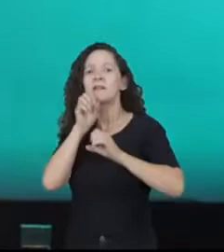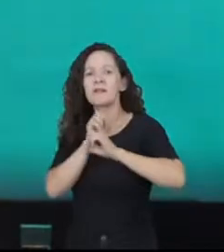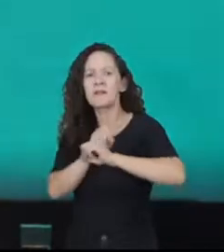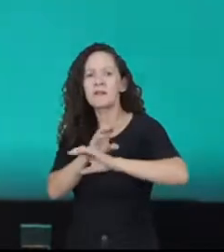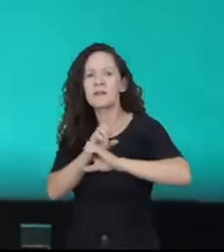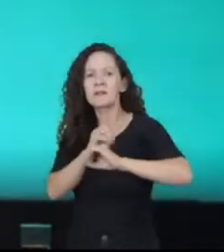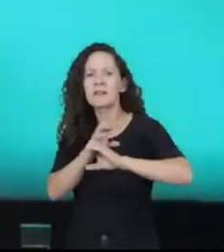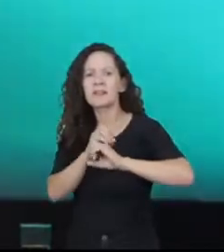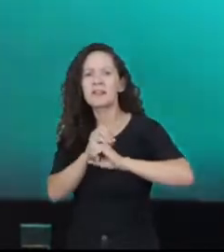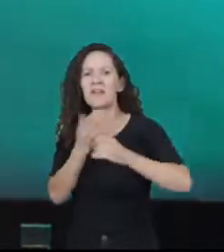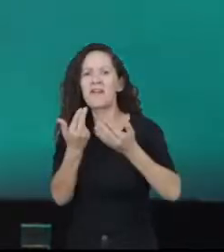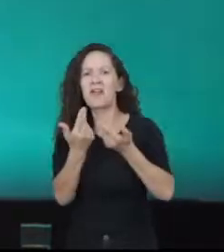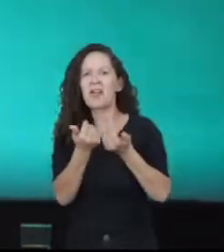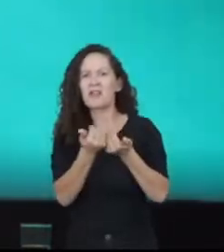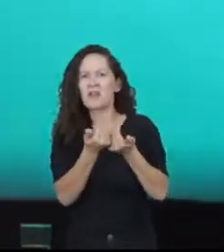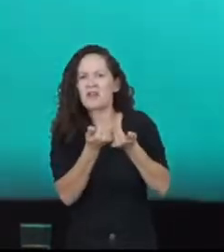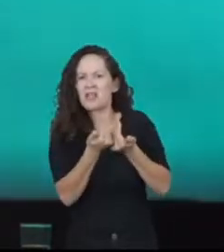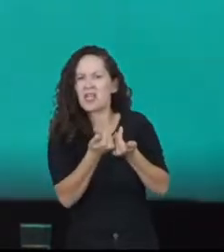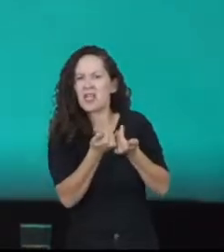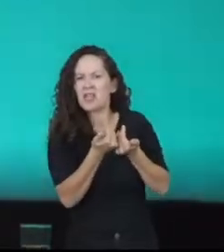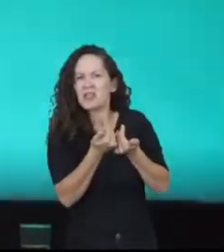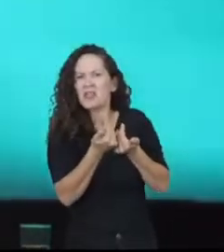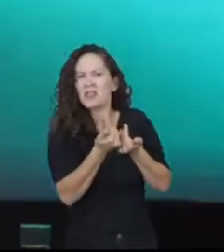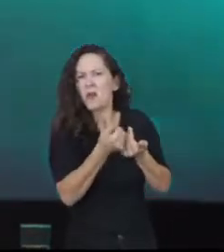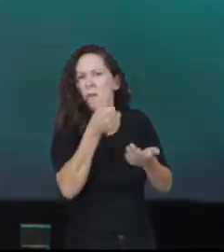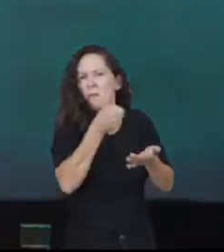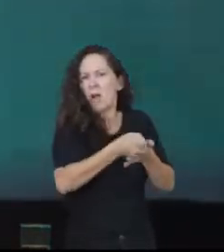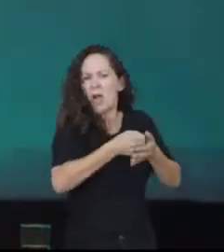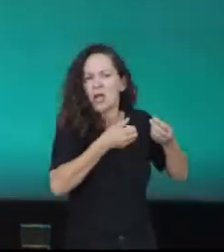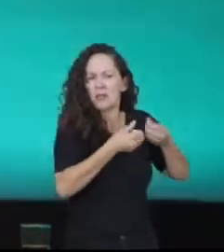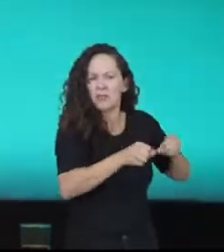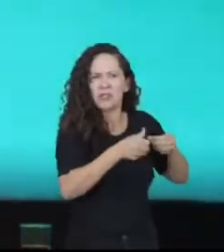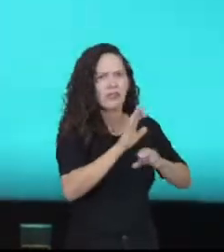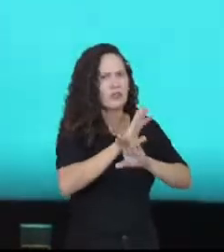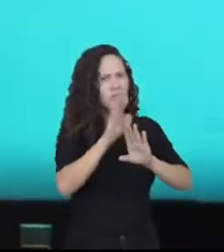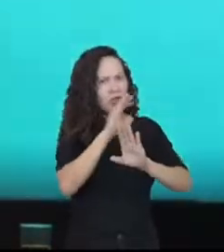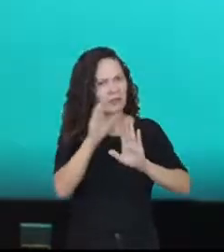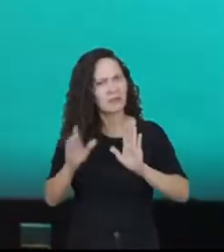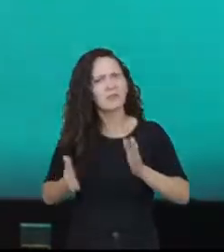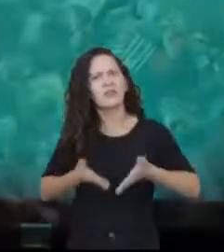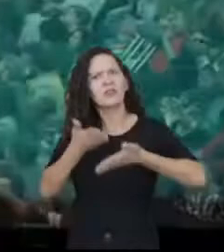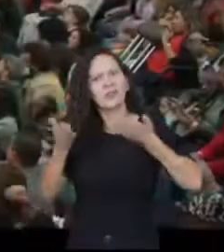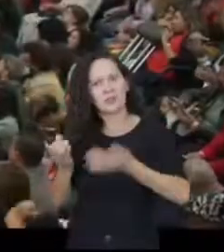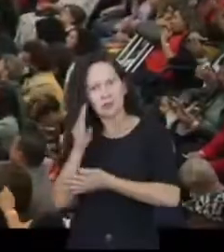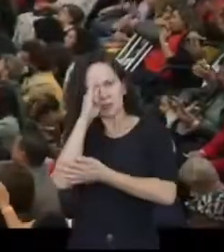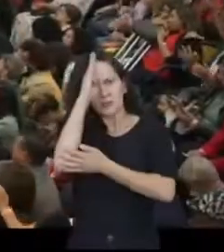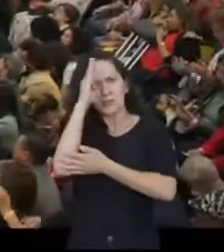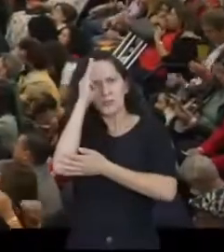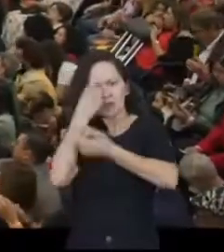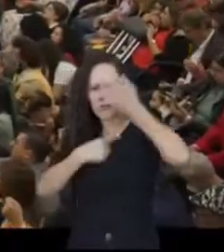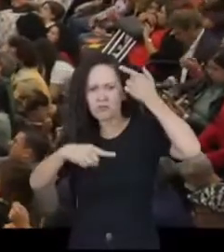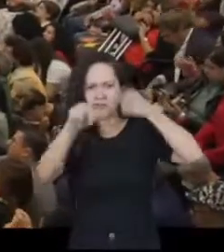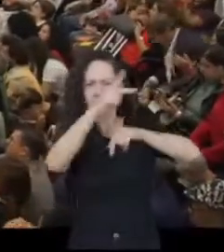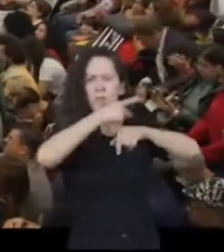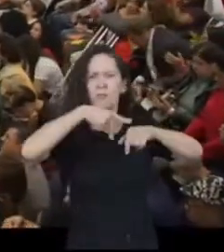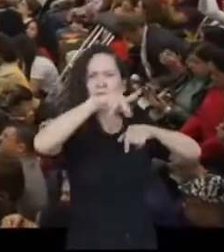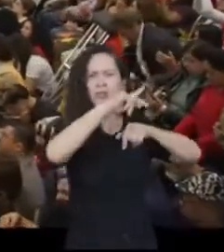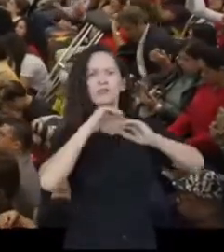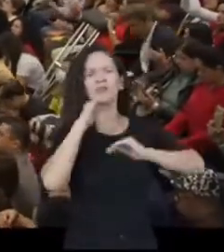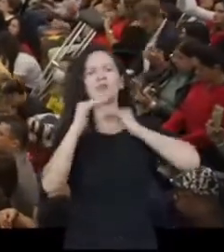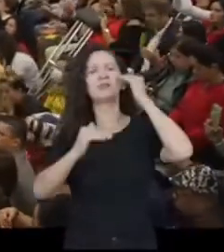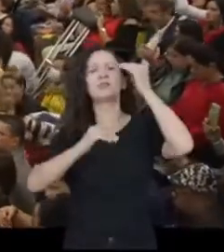gasto desnecessário e não como investimento essencial para fazer do Brasil um país desenvolvido e